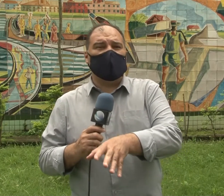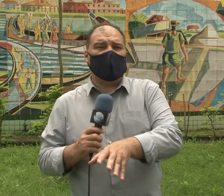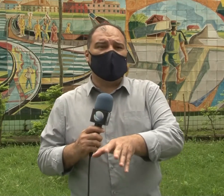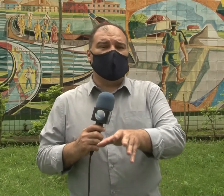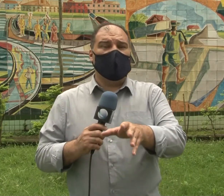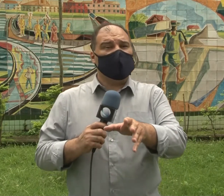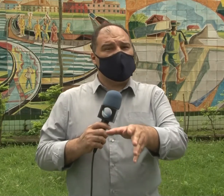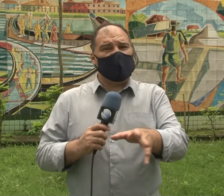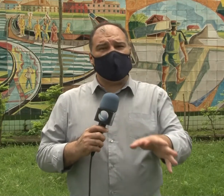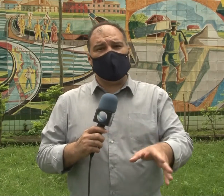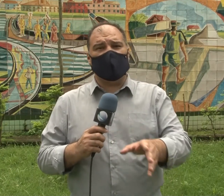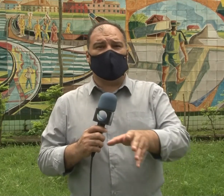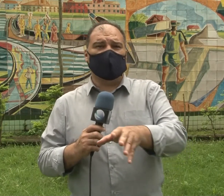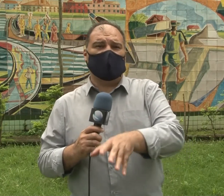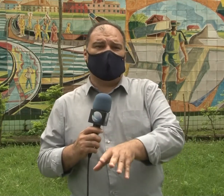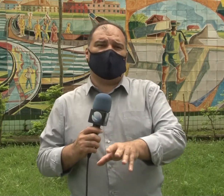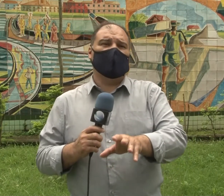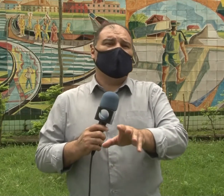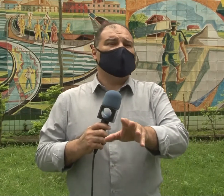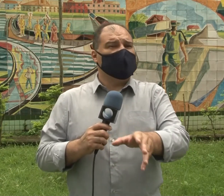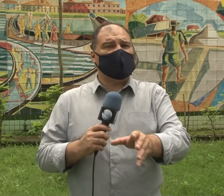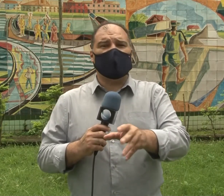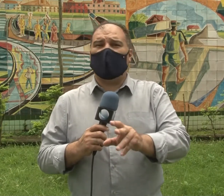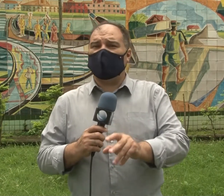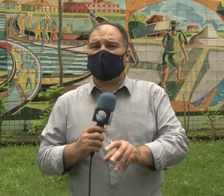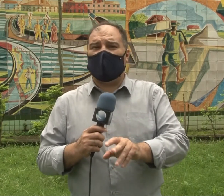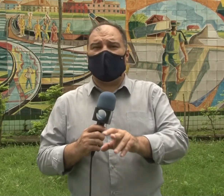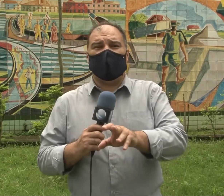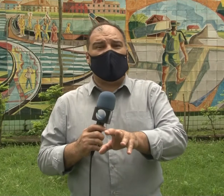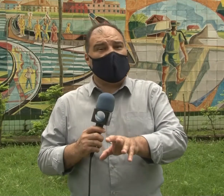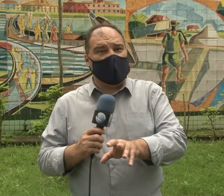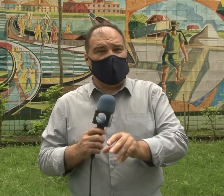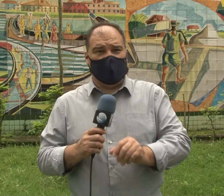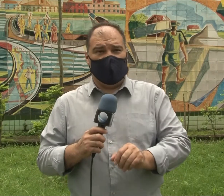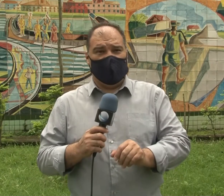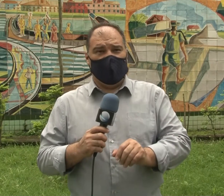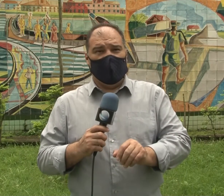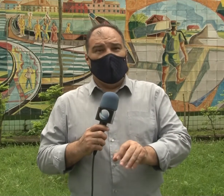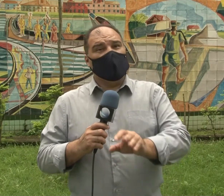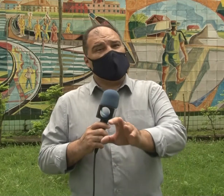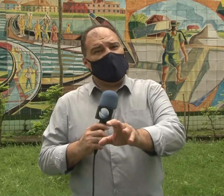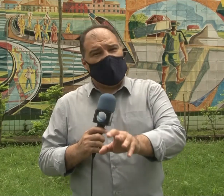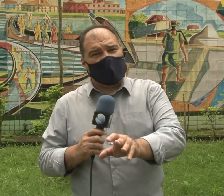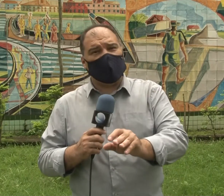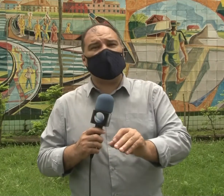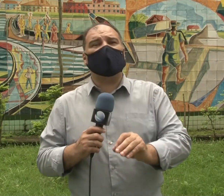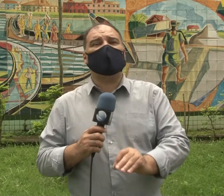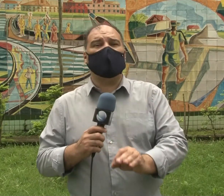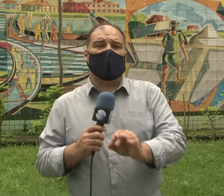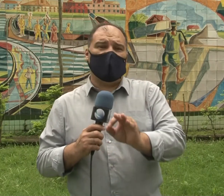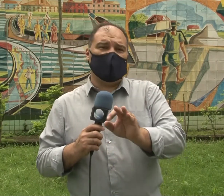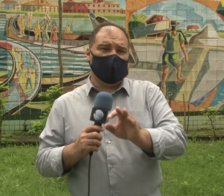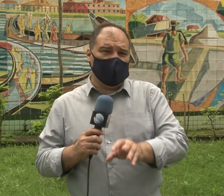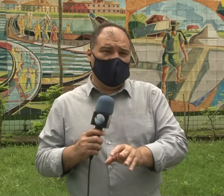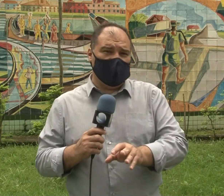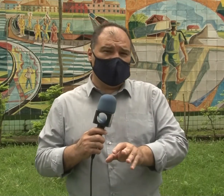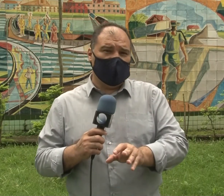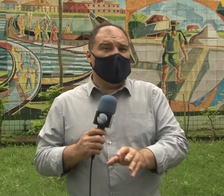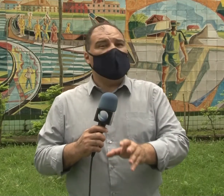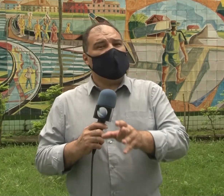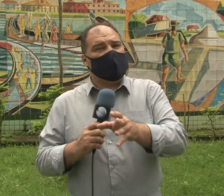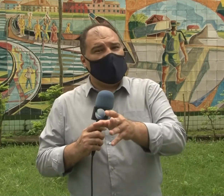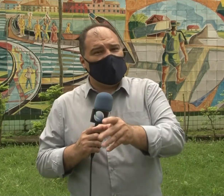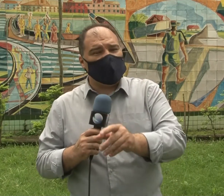moradores de Cubatão ou cidades vizinhas, como Santos, São Vicente, Guarujá e Praia Grande. Os candidatos precisam ser maiores de 18